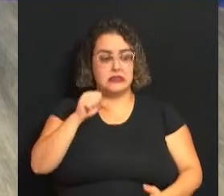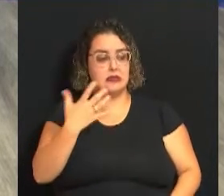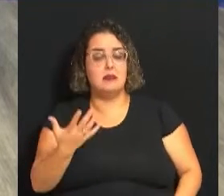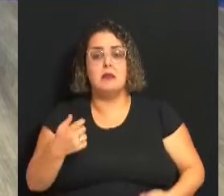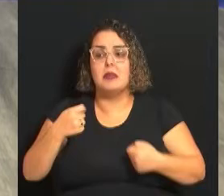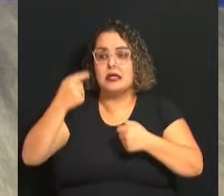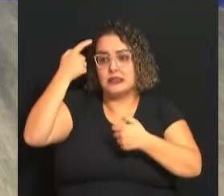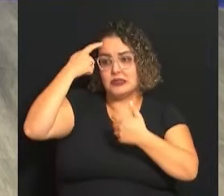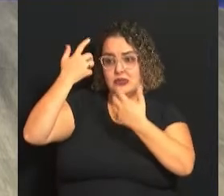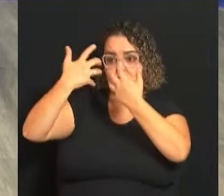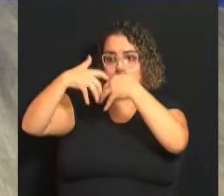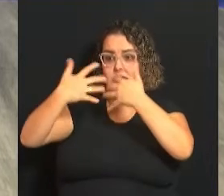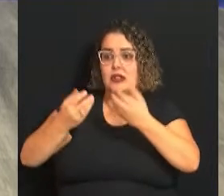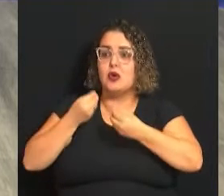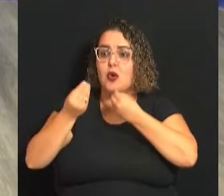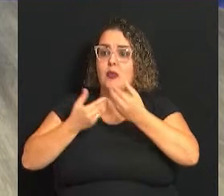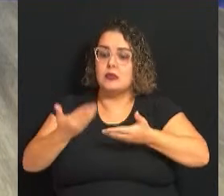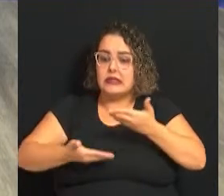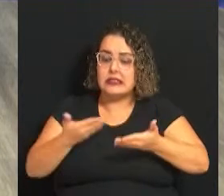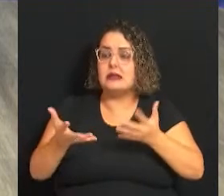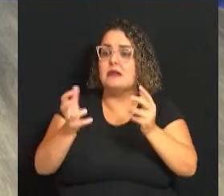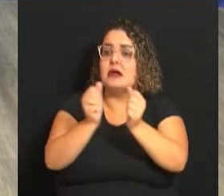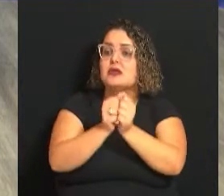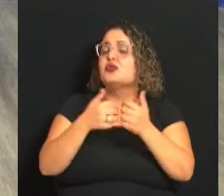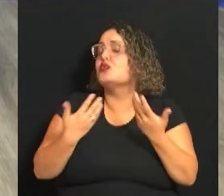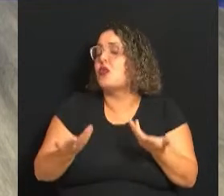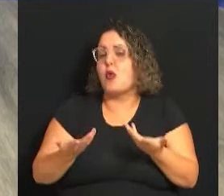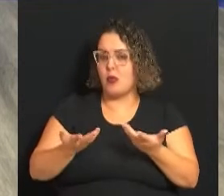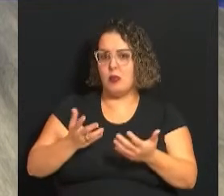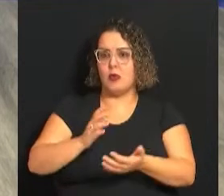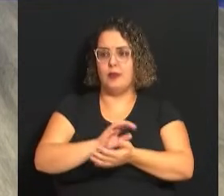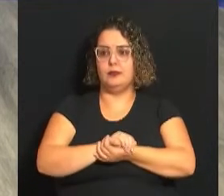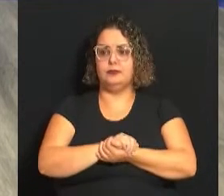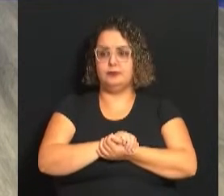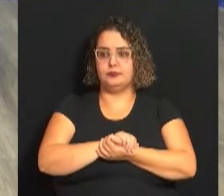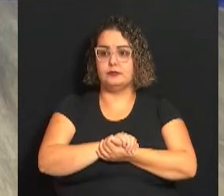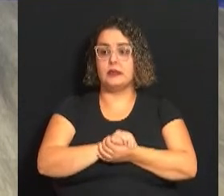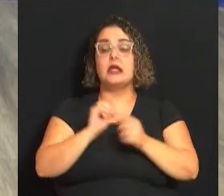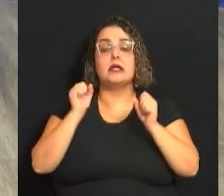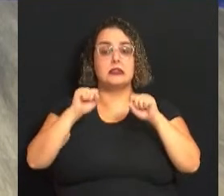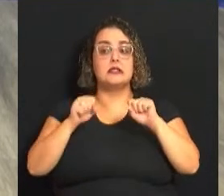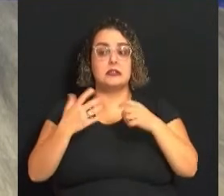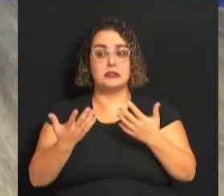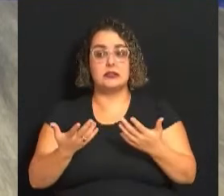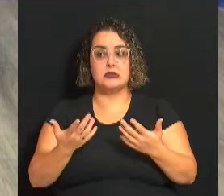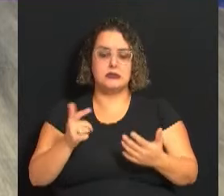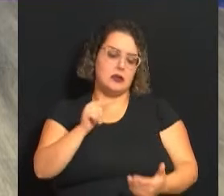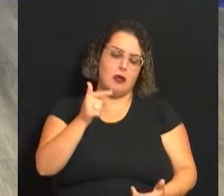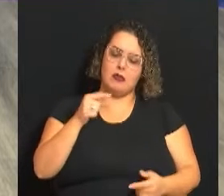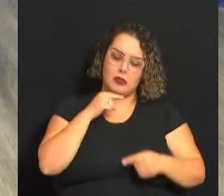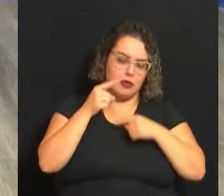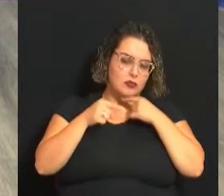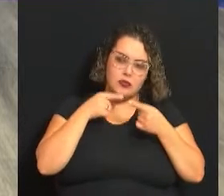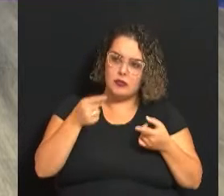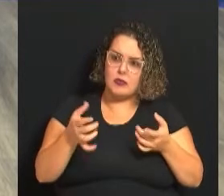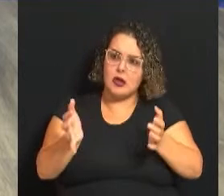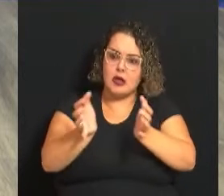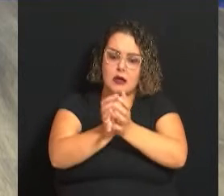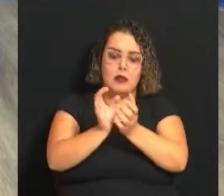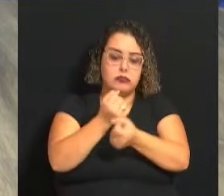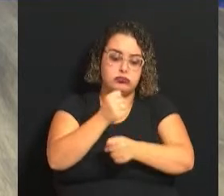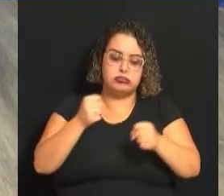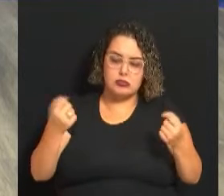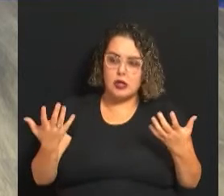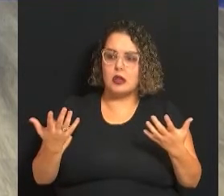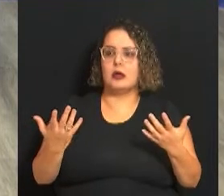que é o tratamento? Vocês trabalham em conjunto? Sim, não tenha dúvida. A equipe é muito grande. Você precisa